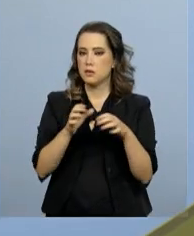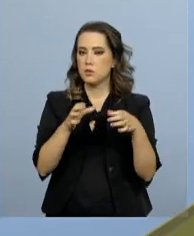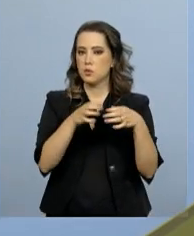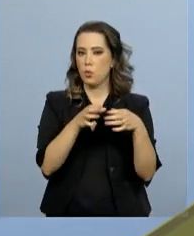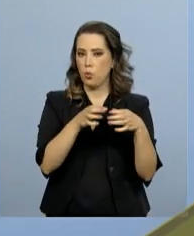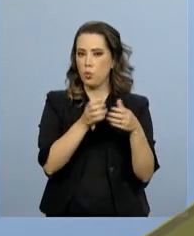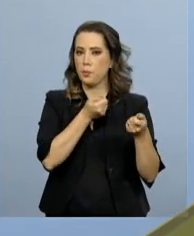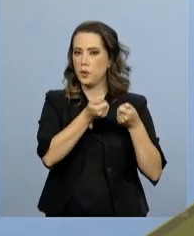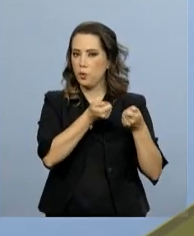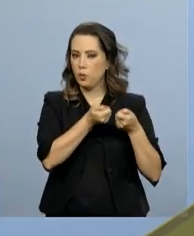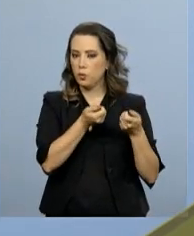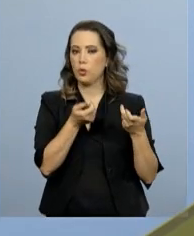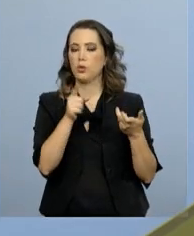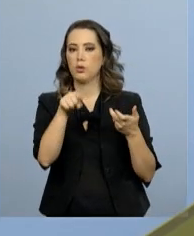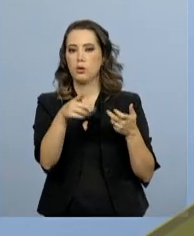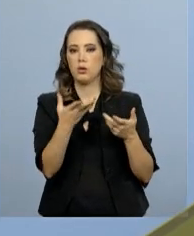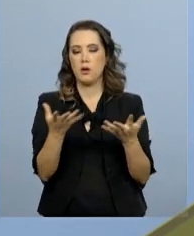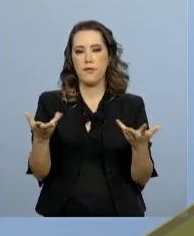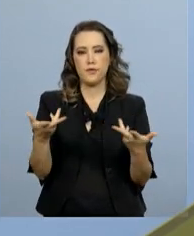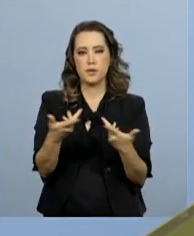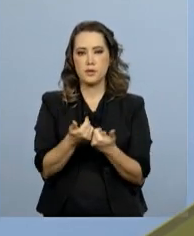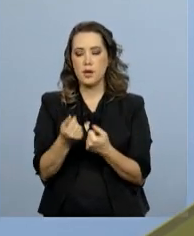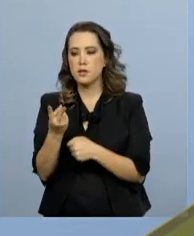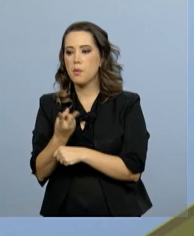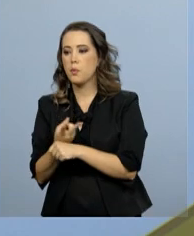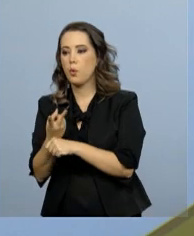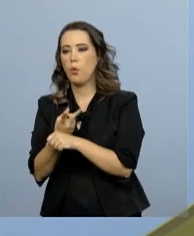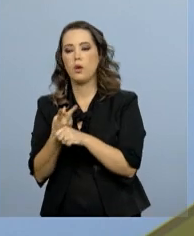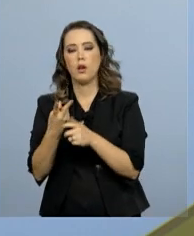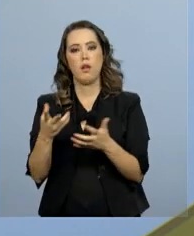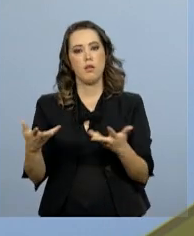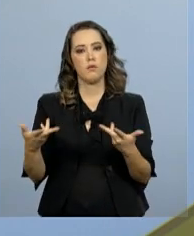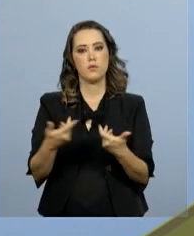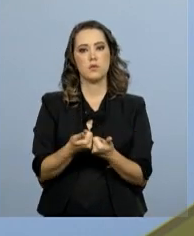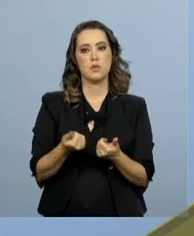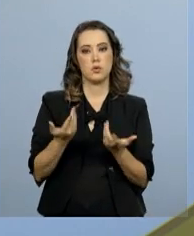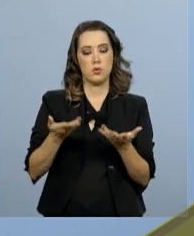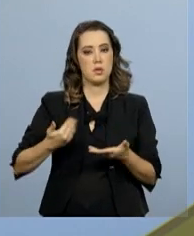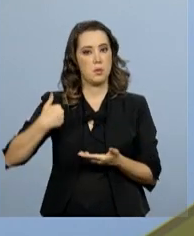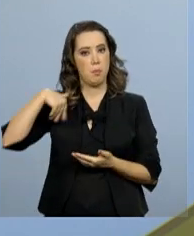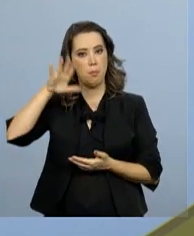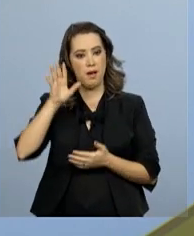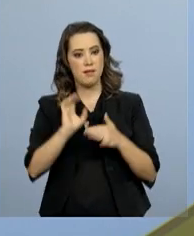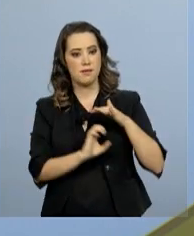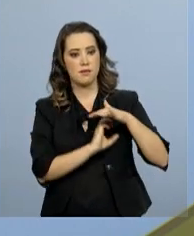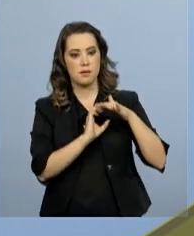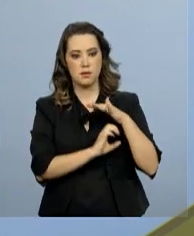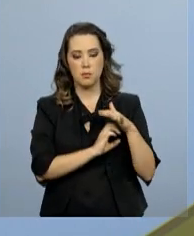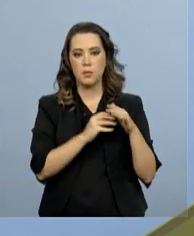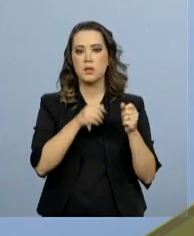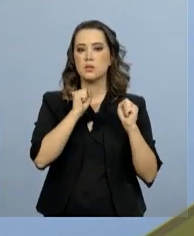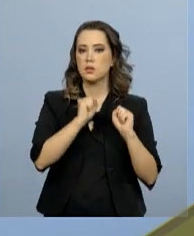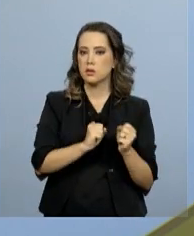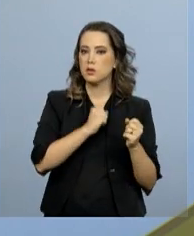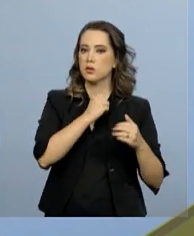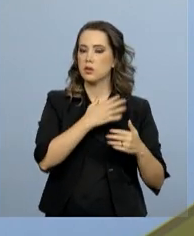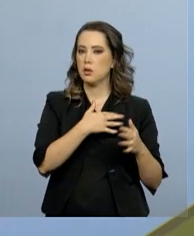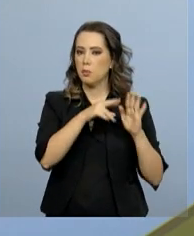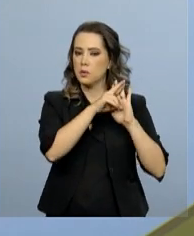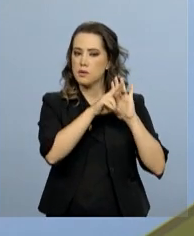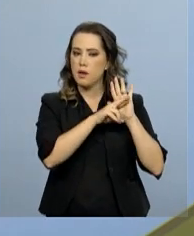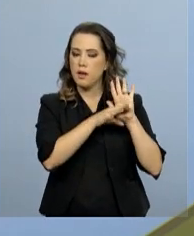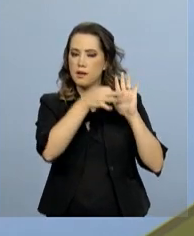eficiência construir promover um ambiente com ter competitividade em um ambiente sustentável com regras claras